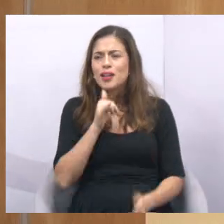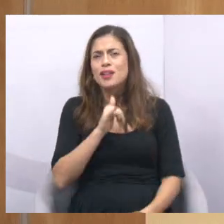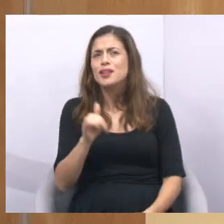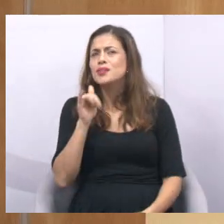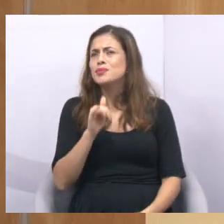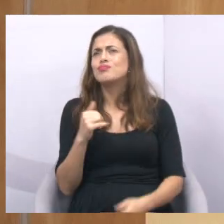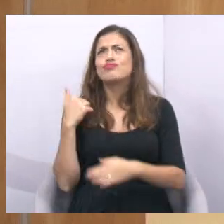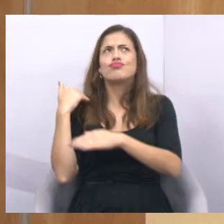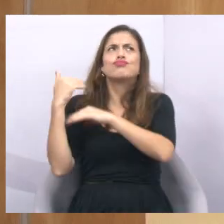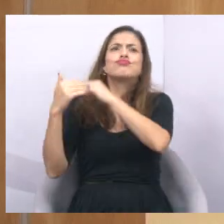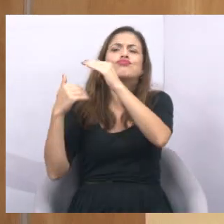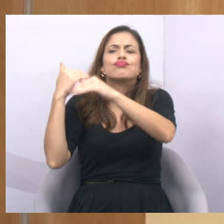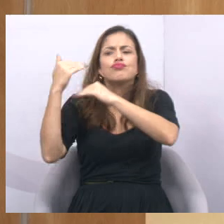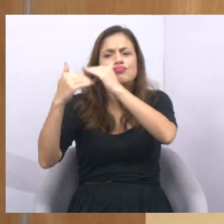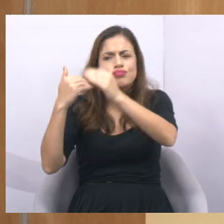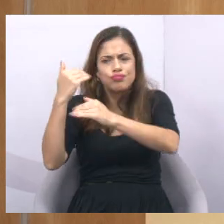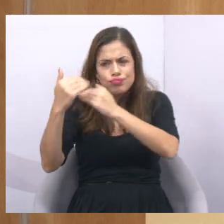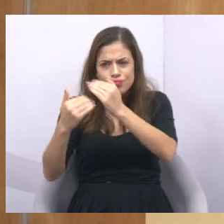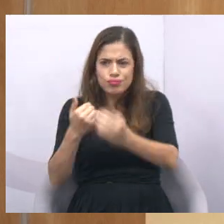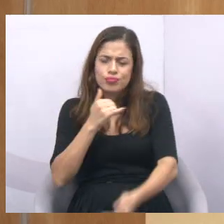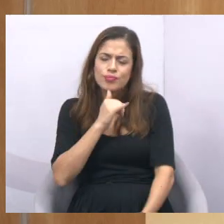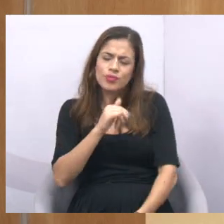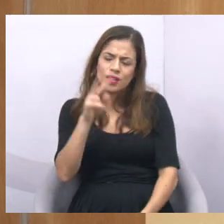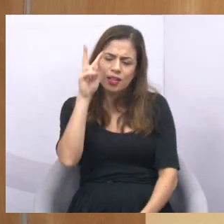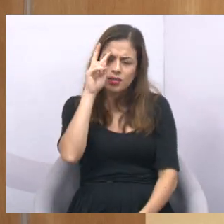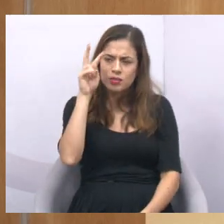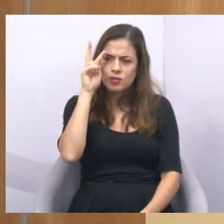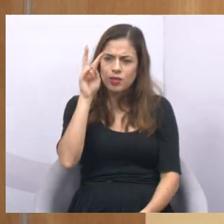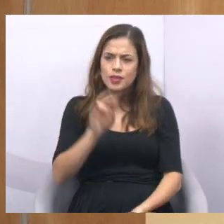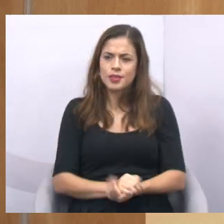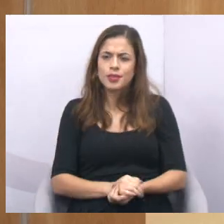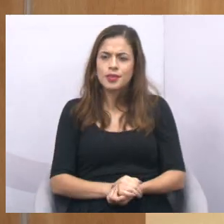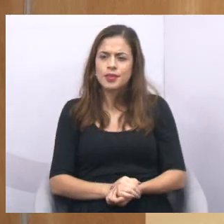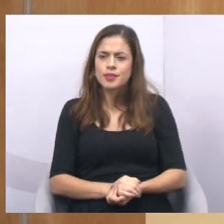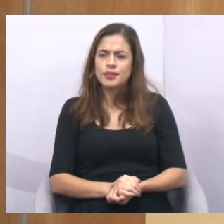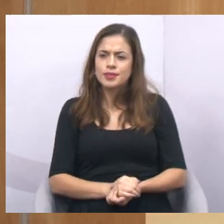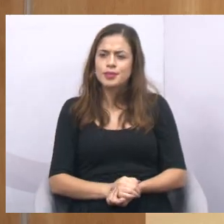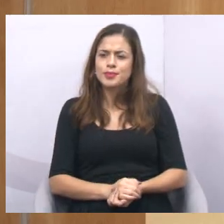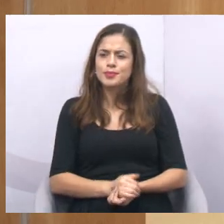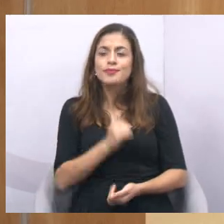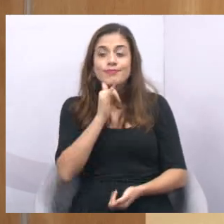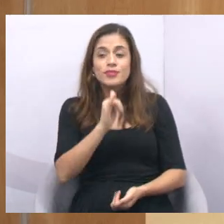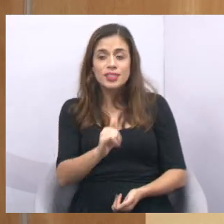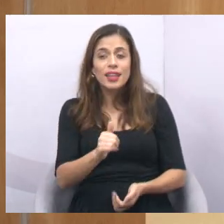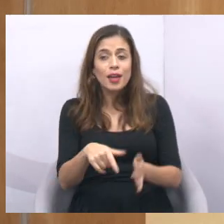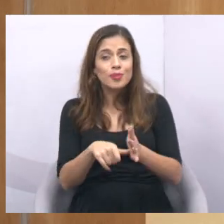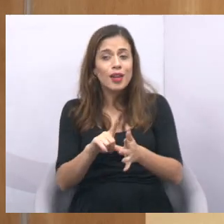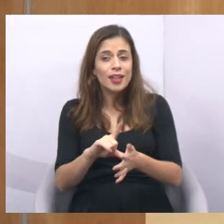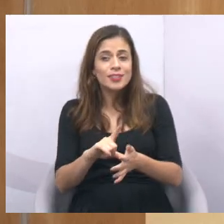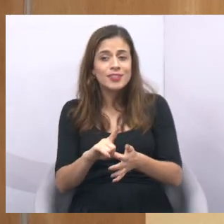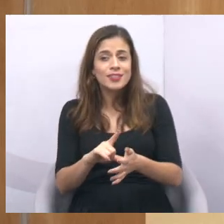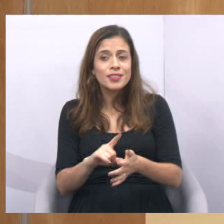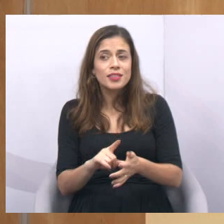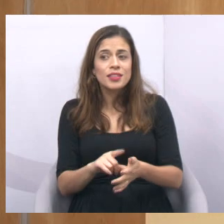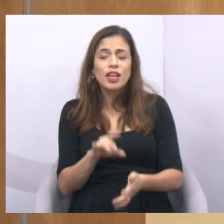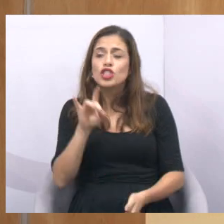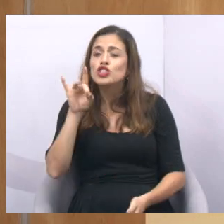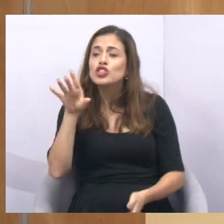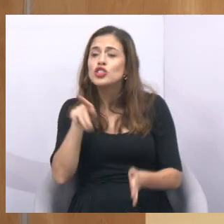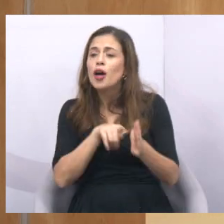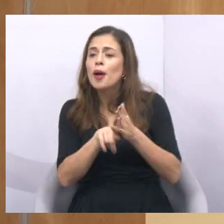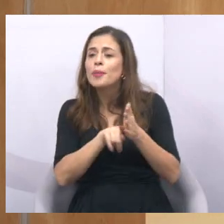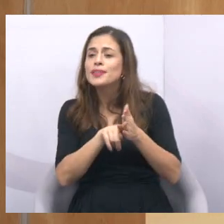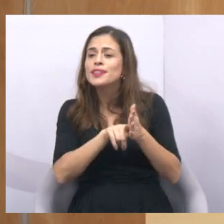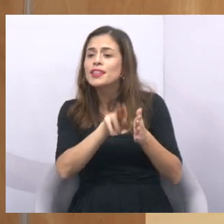muito tempo contando essa história. E como bem disseram os que aqui me antecederam, basta colocar no Google e